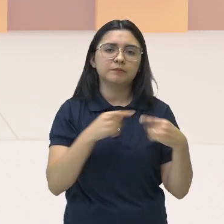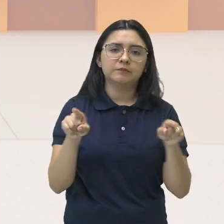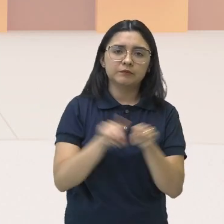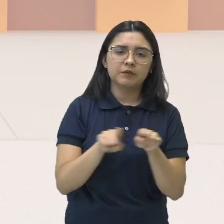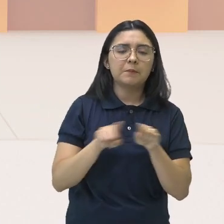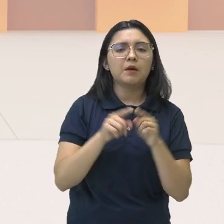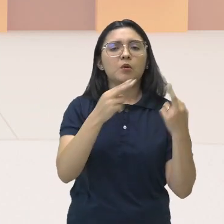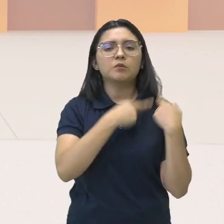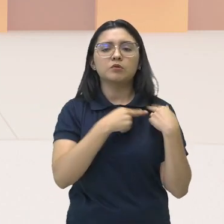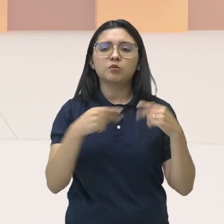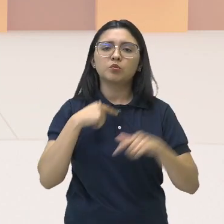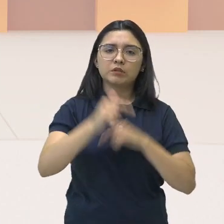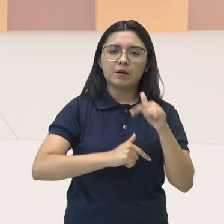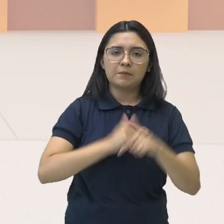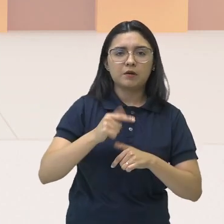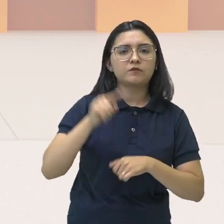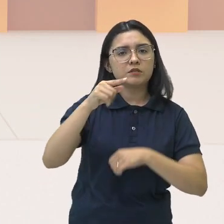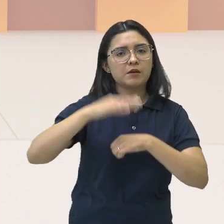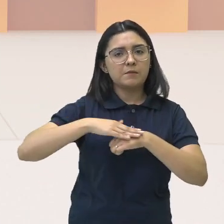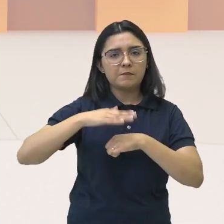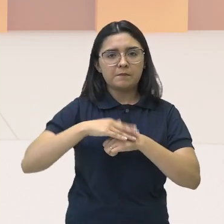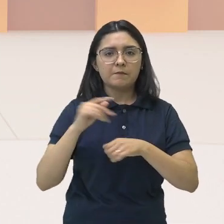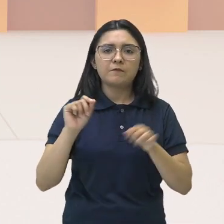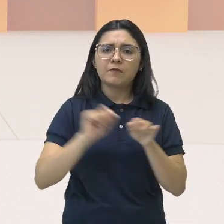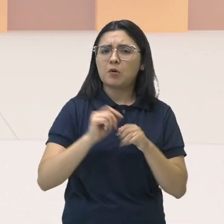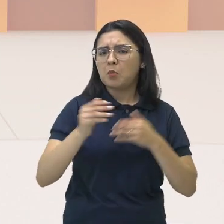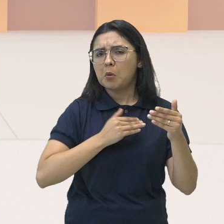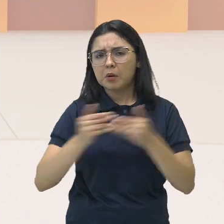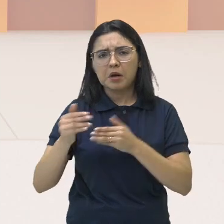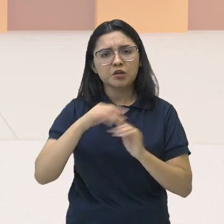muito compromisso com o trabalho que você realiza. Seja ele